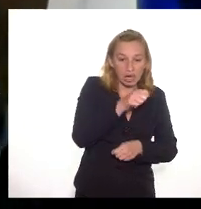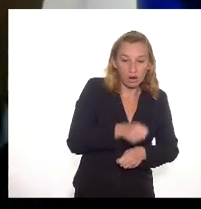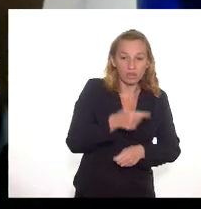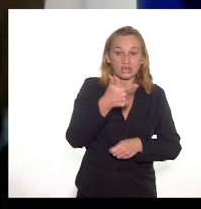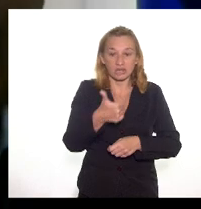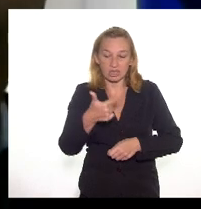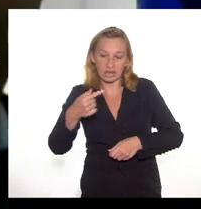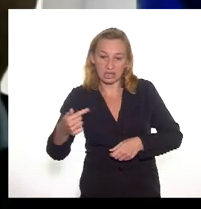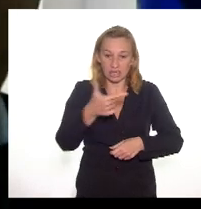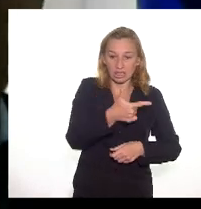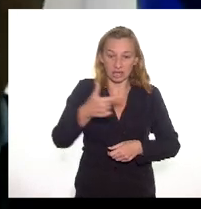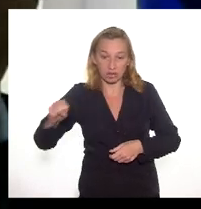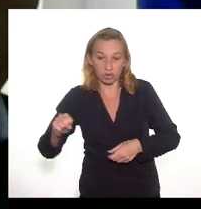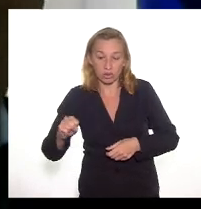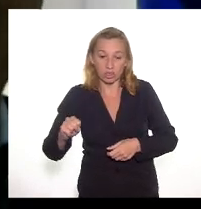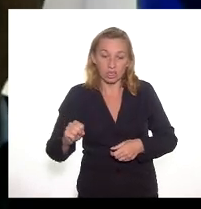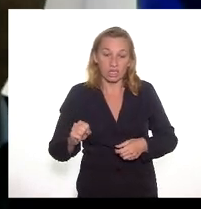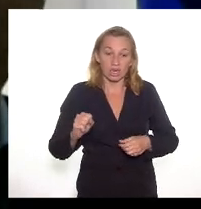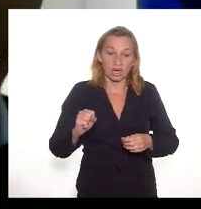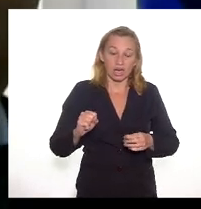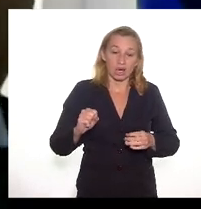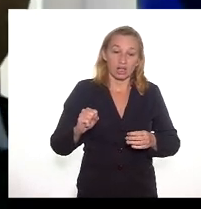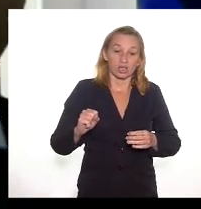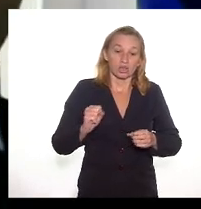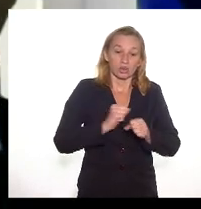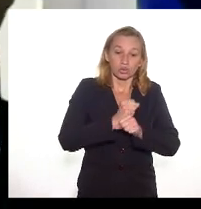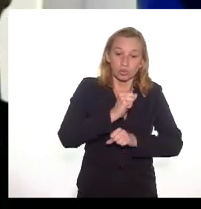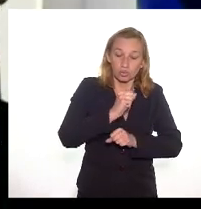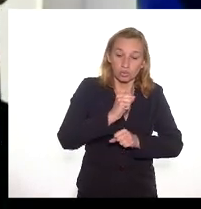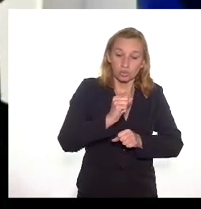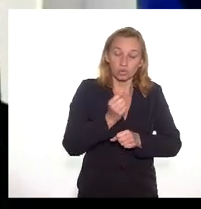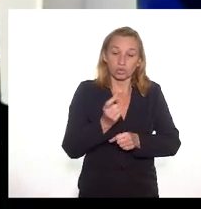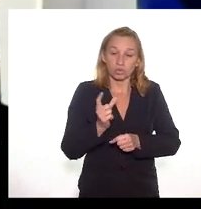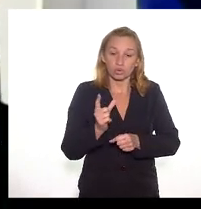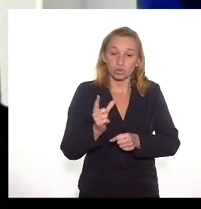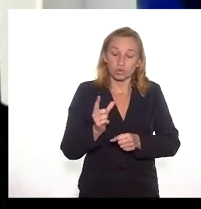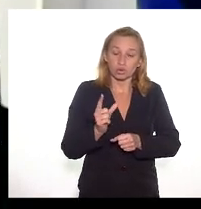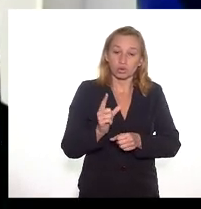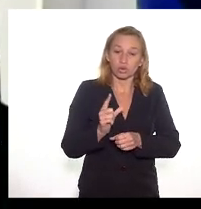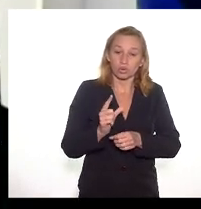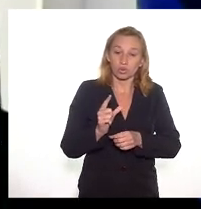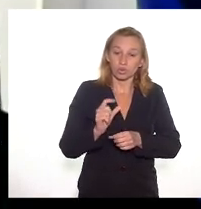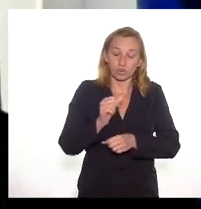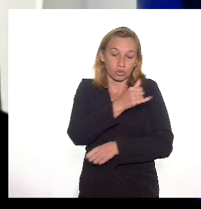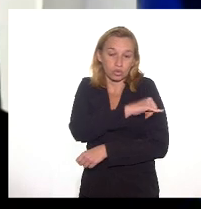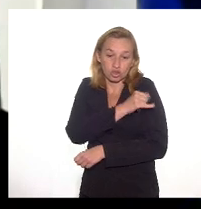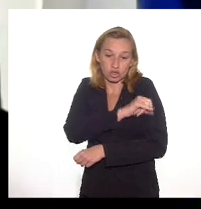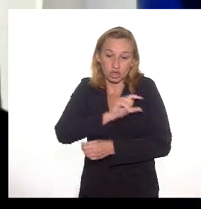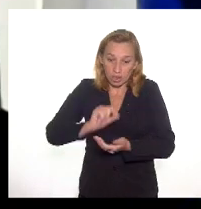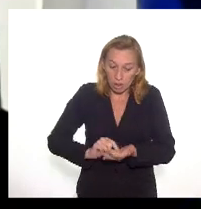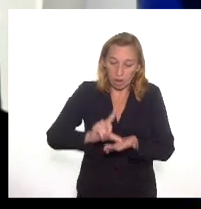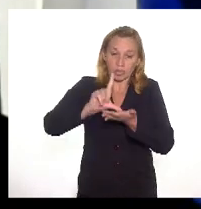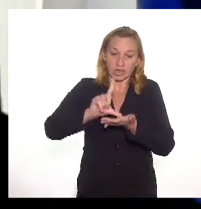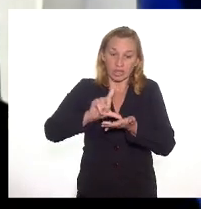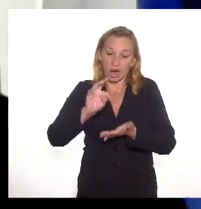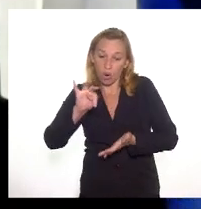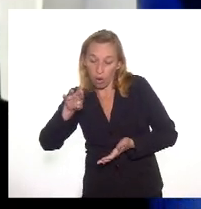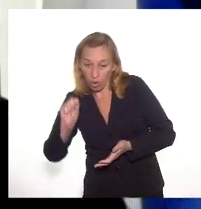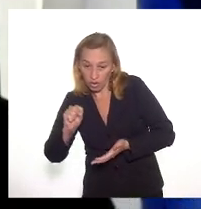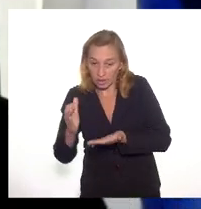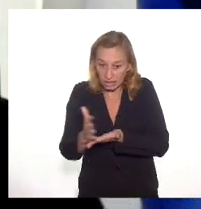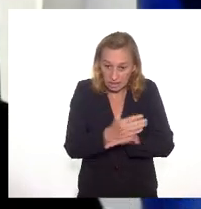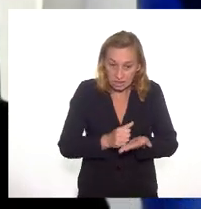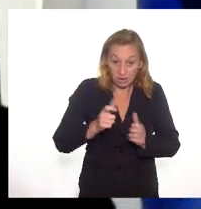18, então a chance do Rio aumentar anualmente a sua arrecadação de royalties é muito, muito grande. Então, o que eu